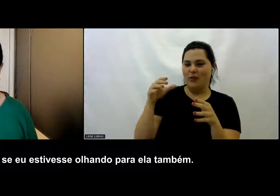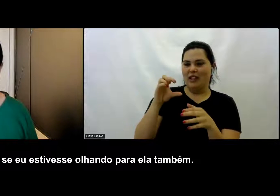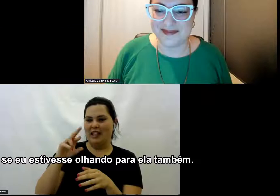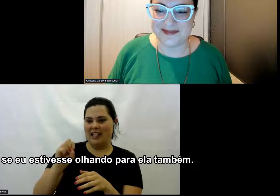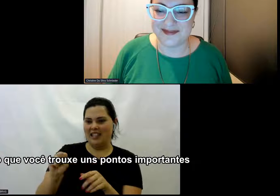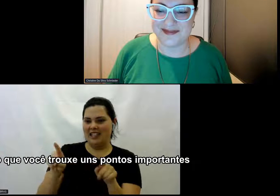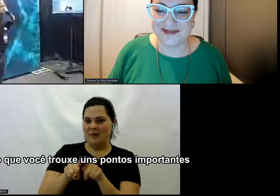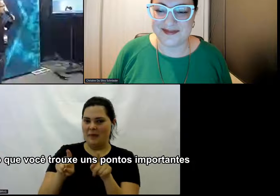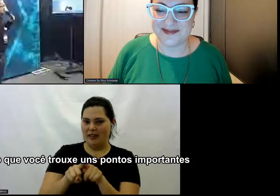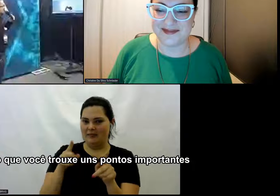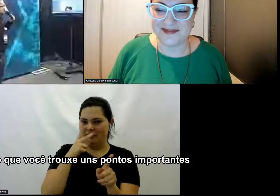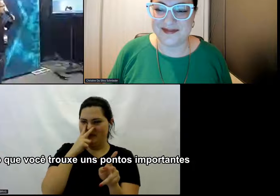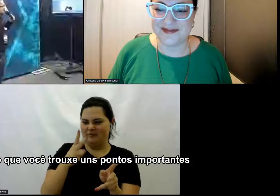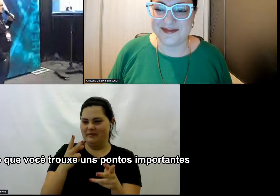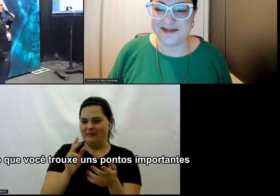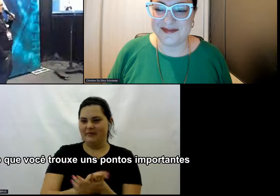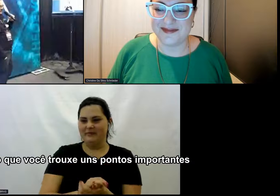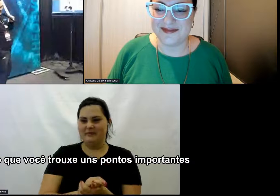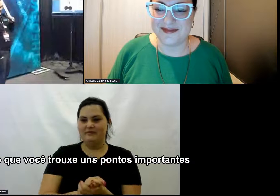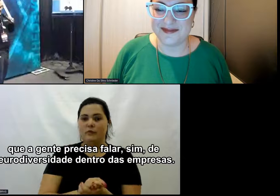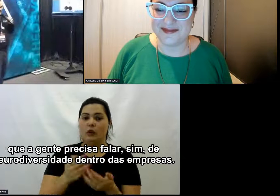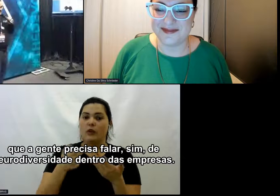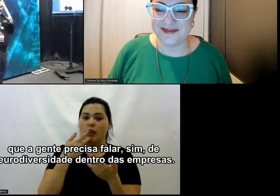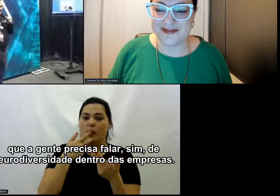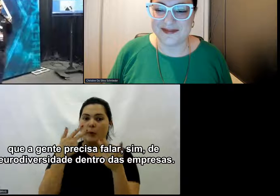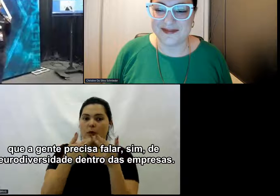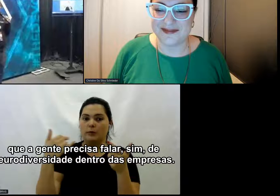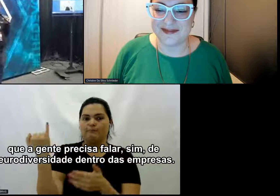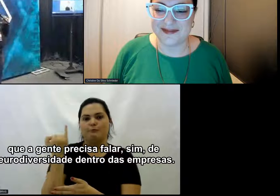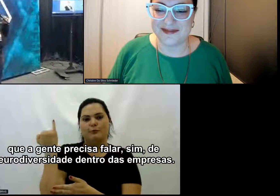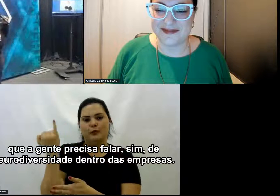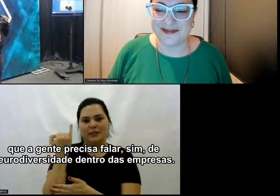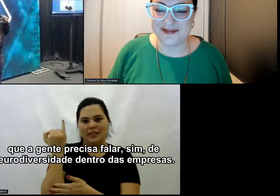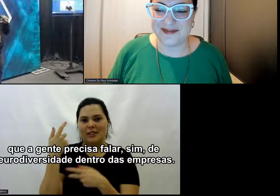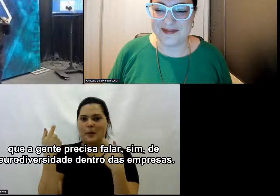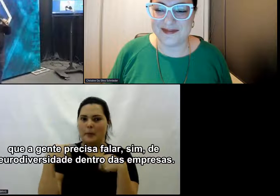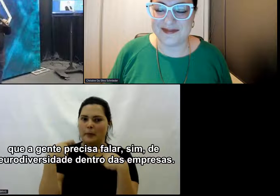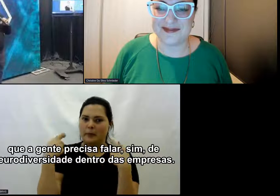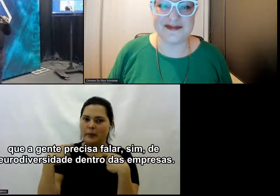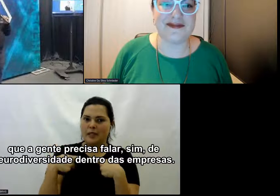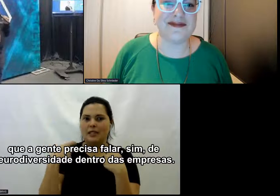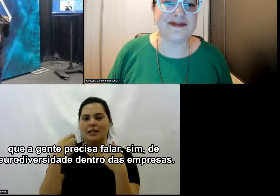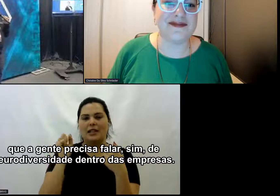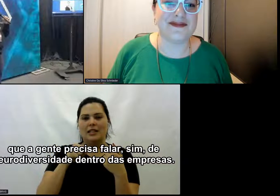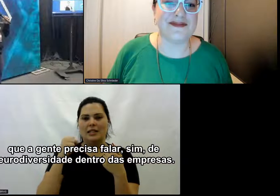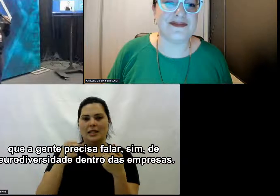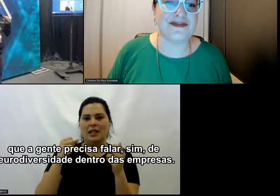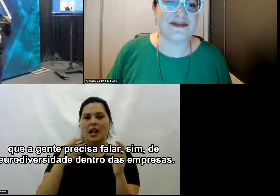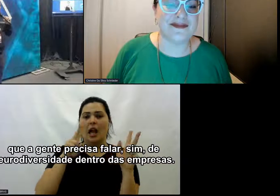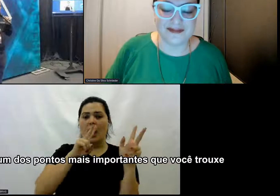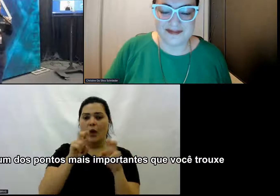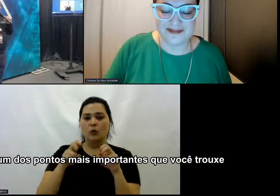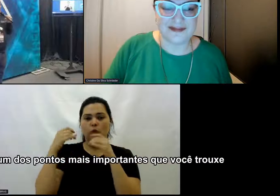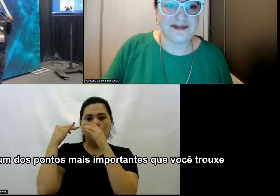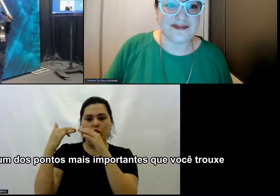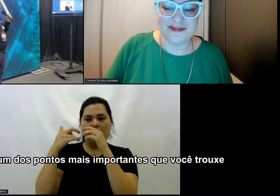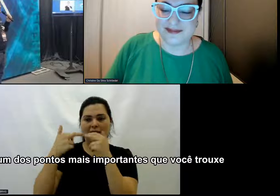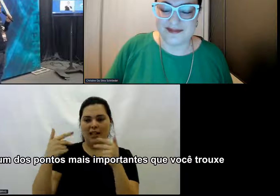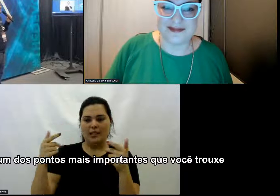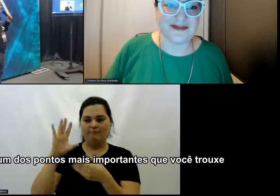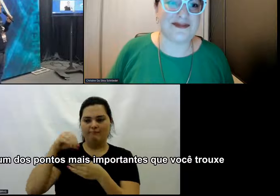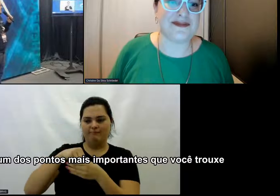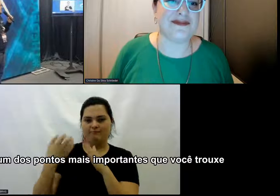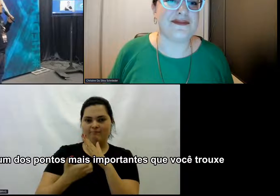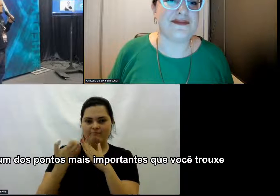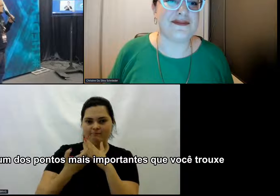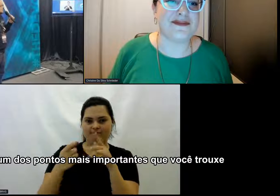ela também Acho que você trouxe Uns pontos importantes Que a gente precisa falar Sim de neurodiversidade Dentro das empresas E acho que